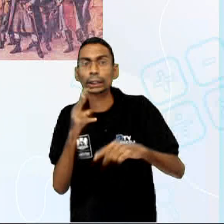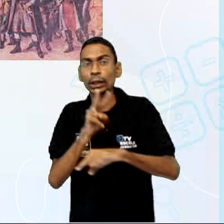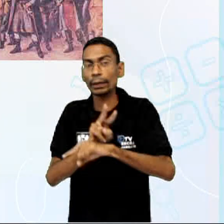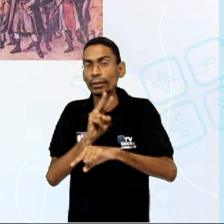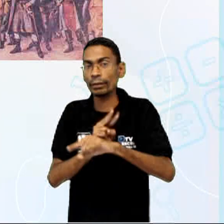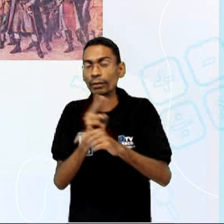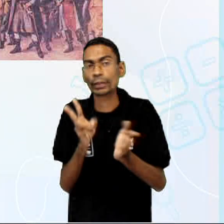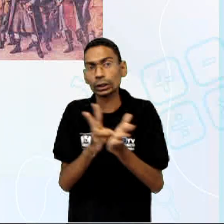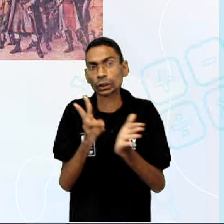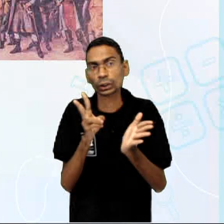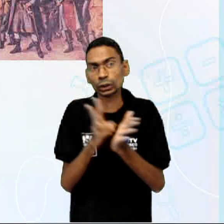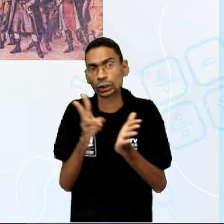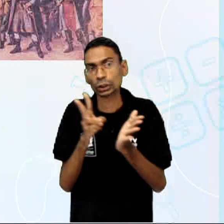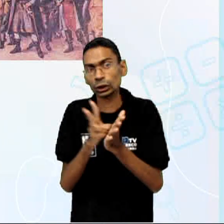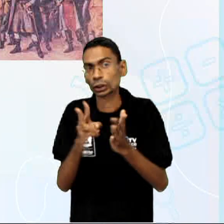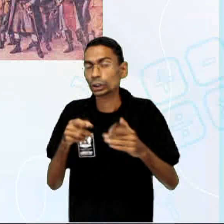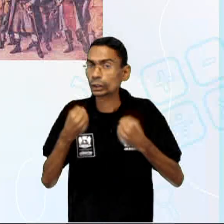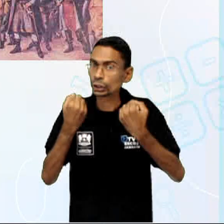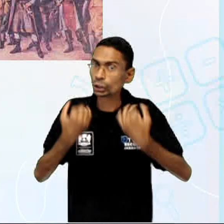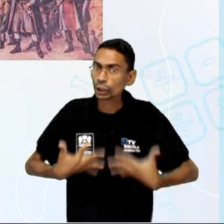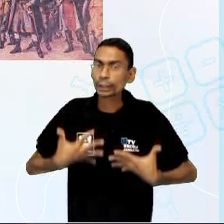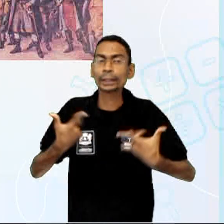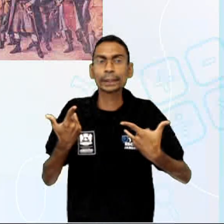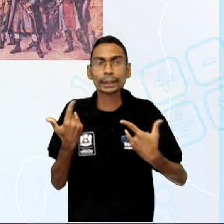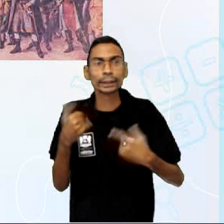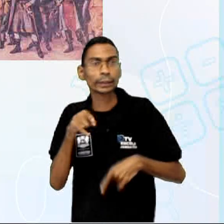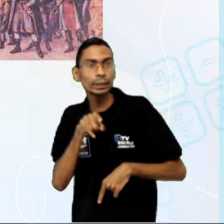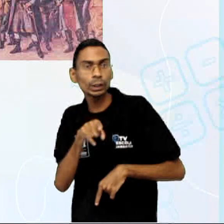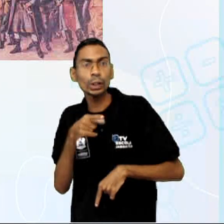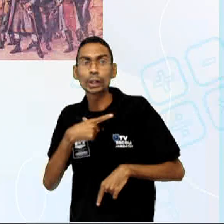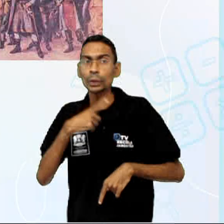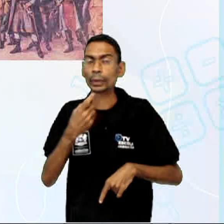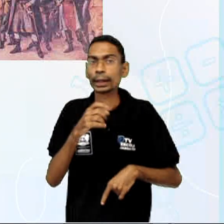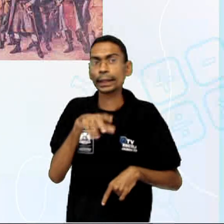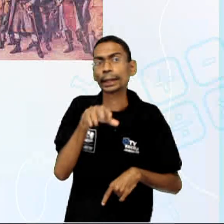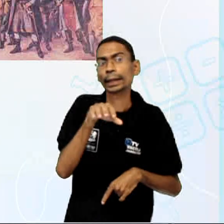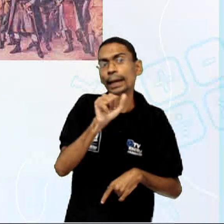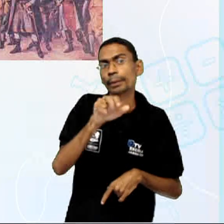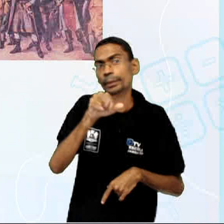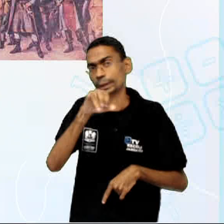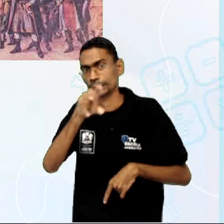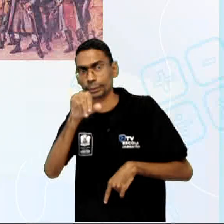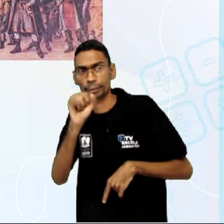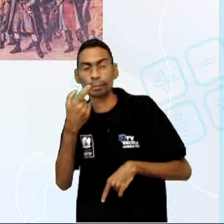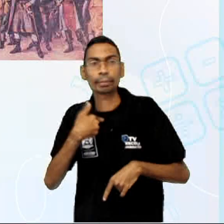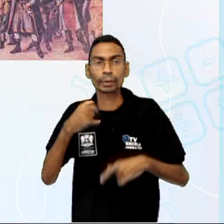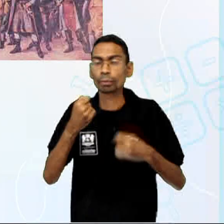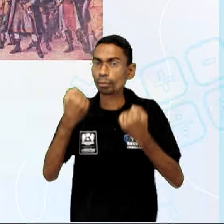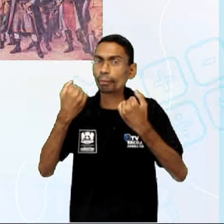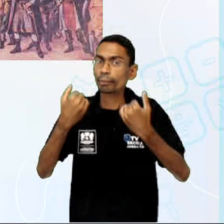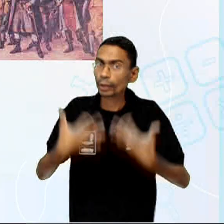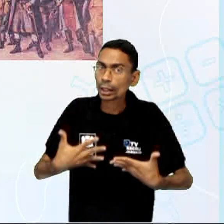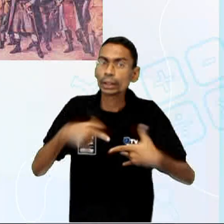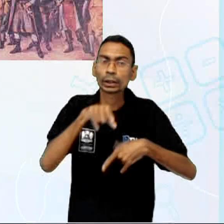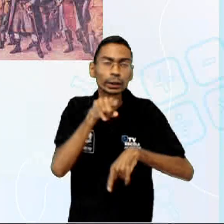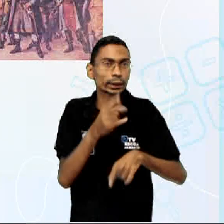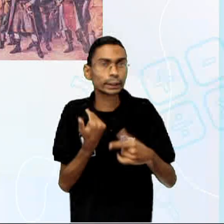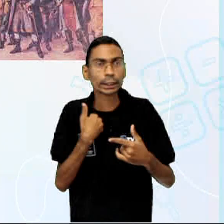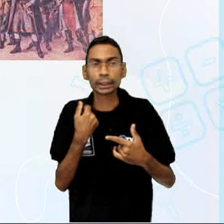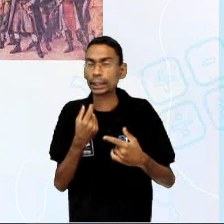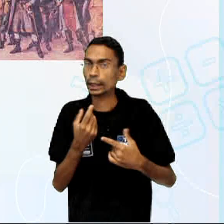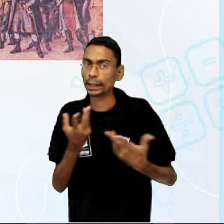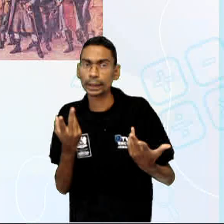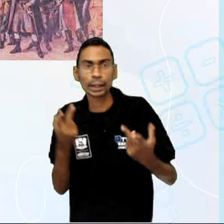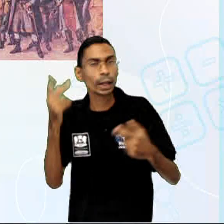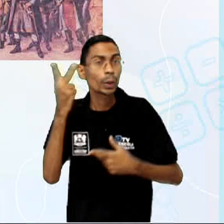franceses eram uma grande ameaça para os portugueses, tá? Porque era comum que suas terras fossem invadidas